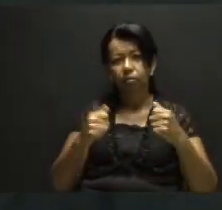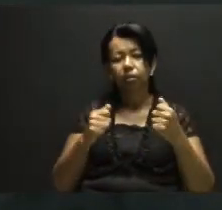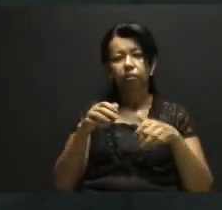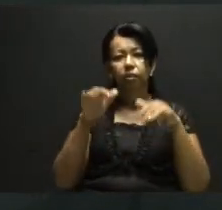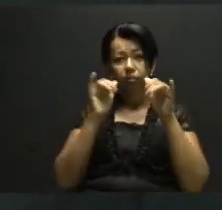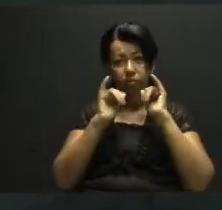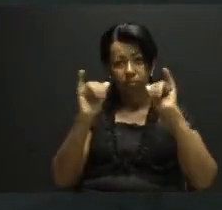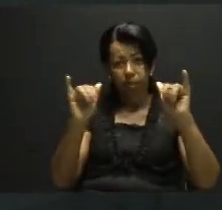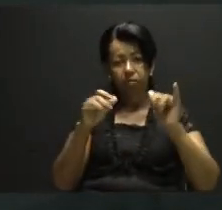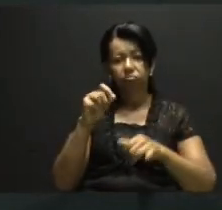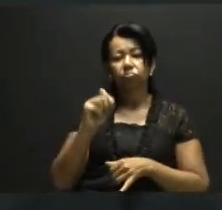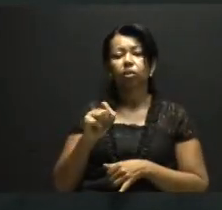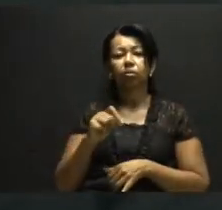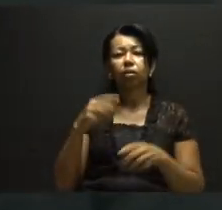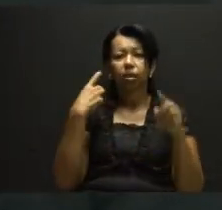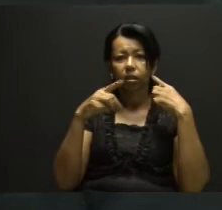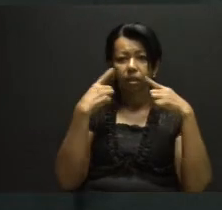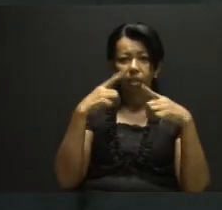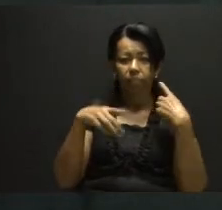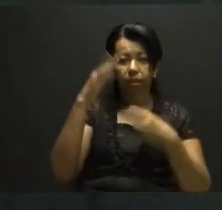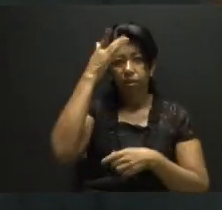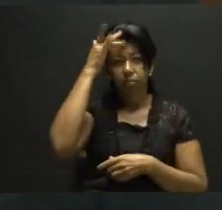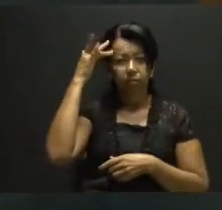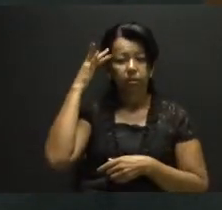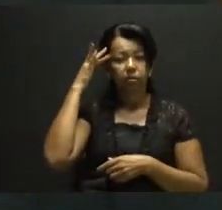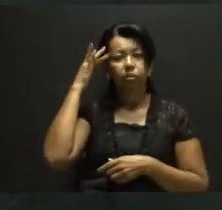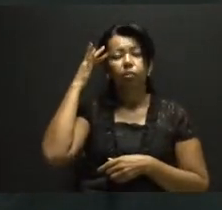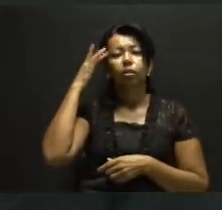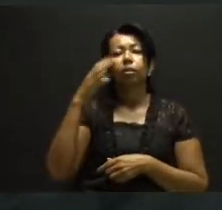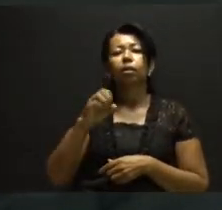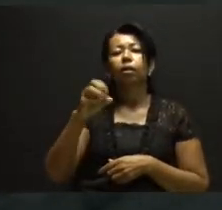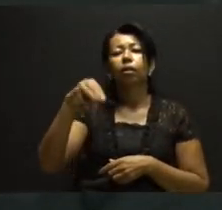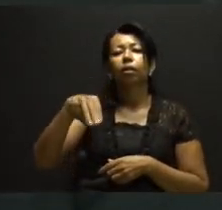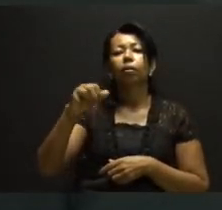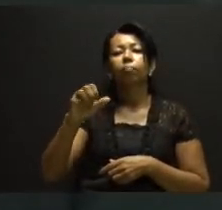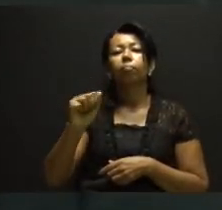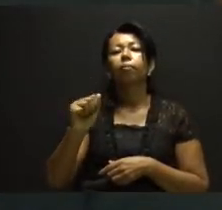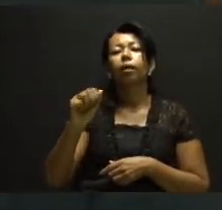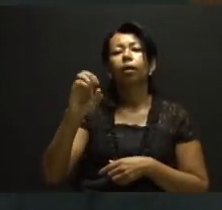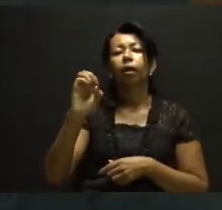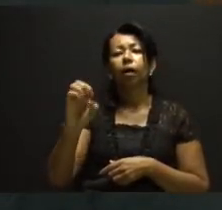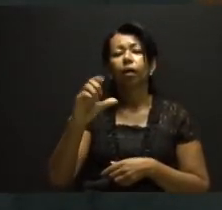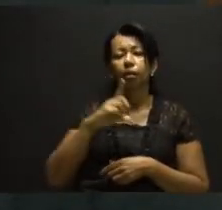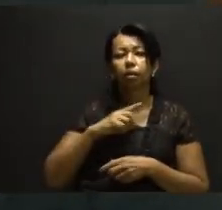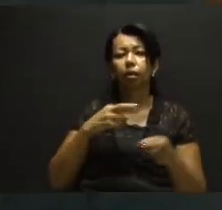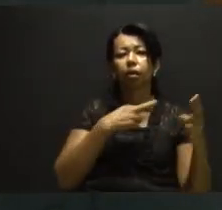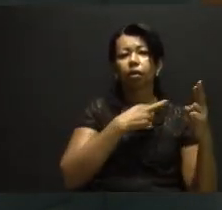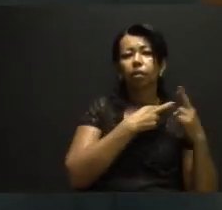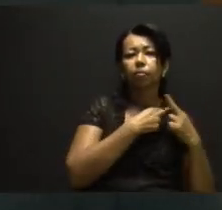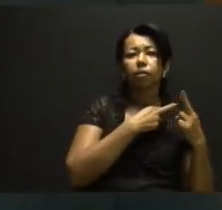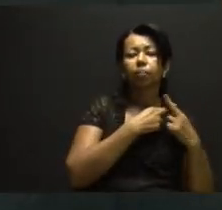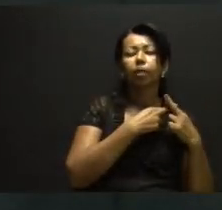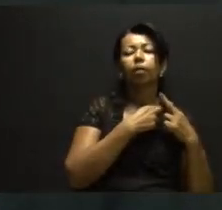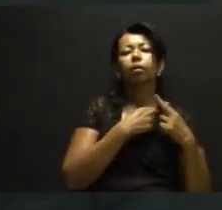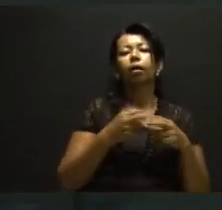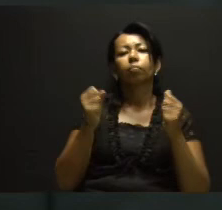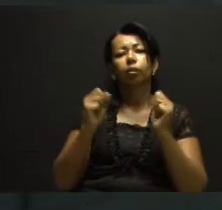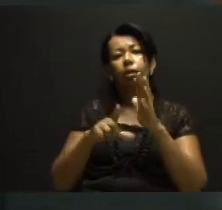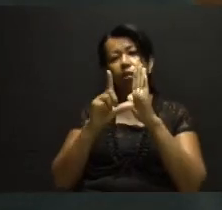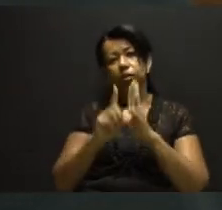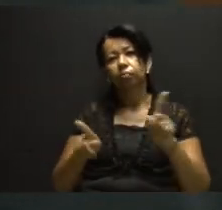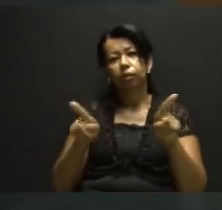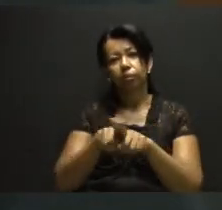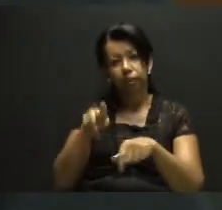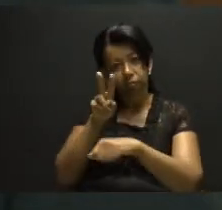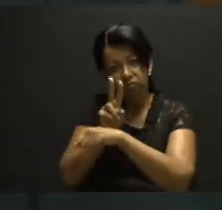isso e cobrar das autoridades competentes que a própria mãe que é sediada aqui em nosso município tem essa responsabilidade e o poder legislativo também um poder